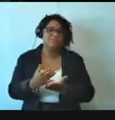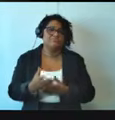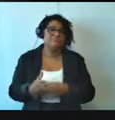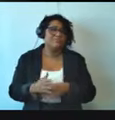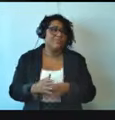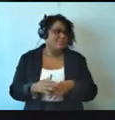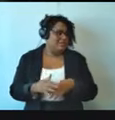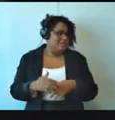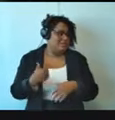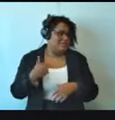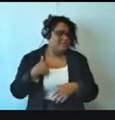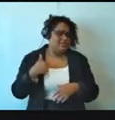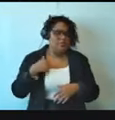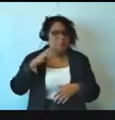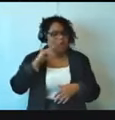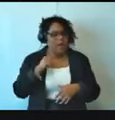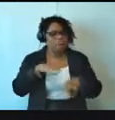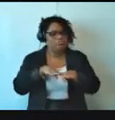solução